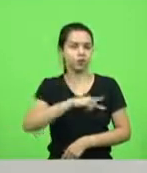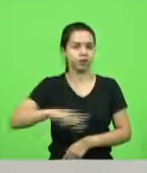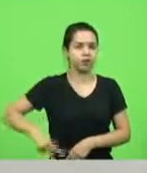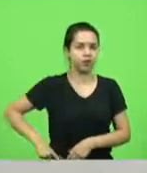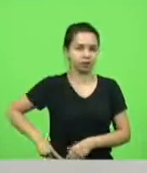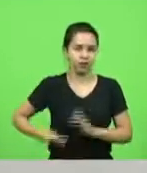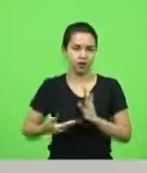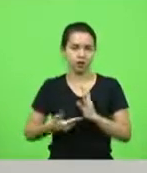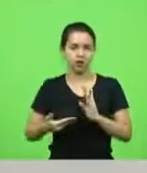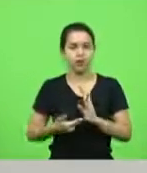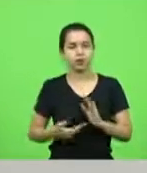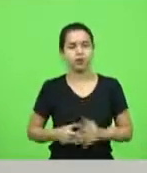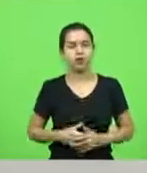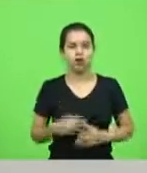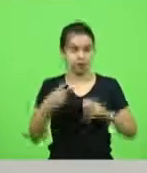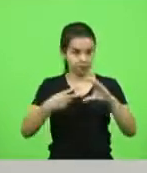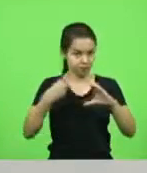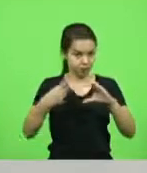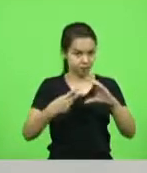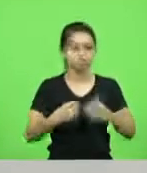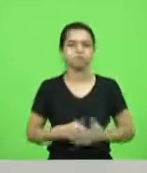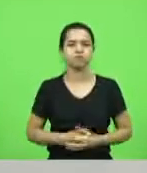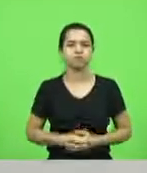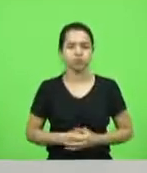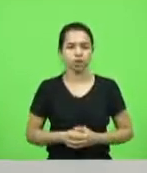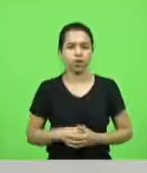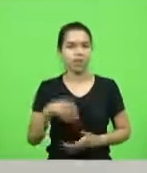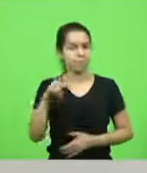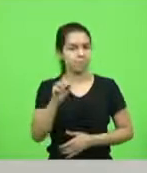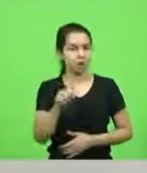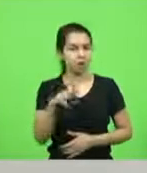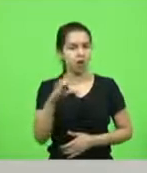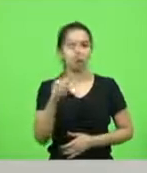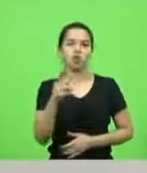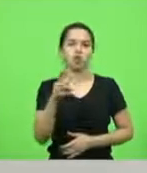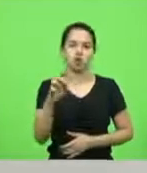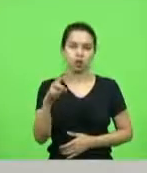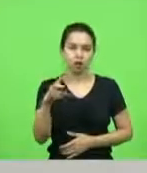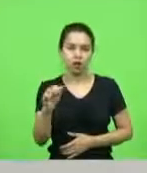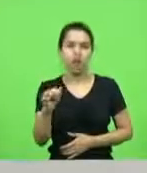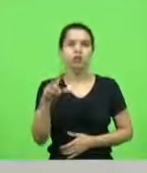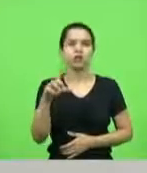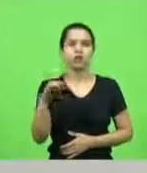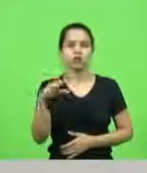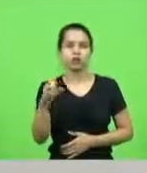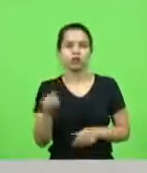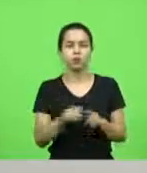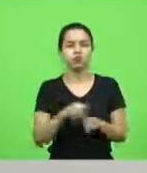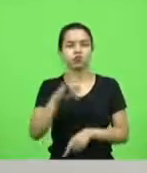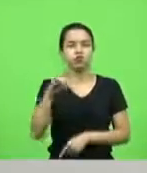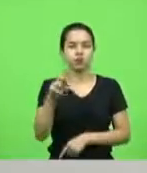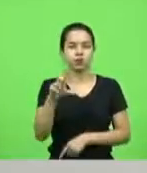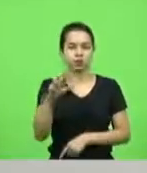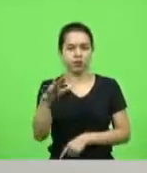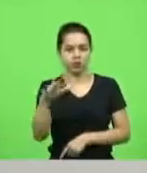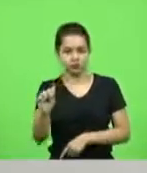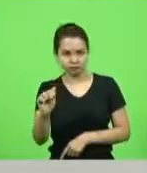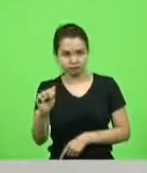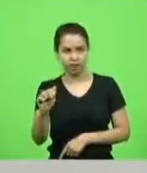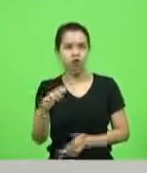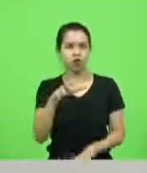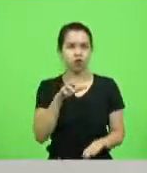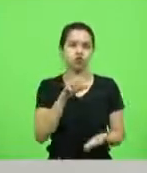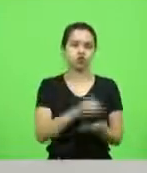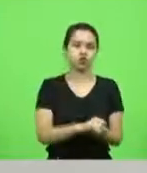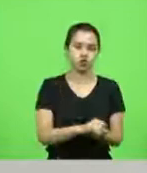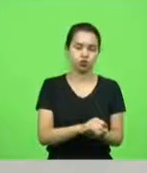Odair e os vereadores o Paula Elaine eu Alicio Ah tá então queria fazer esse registro